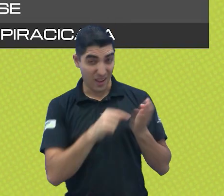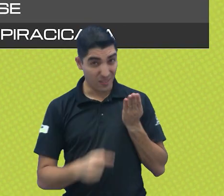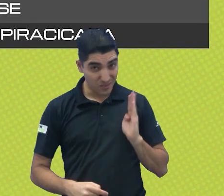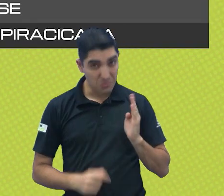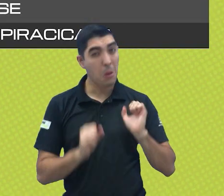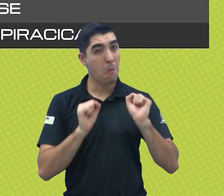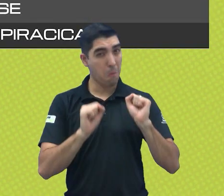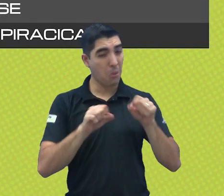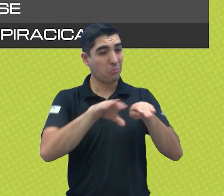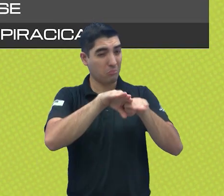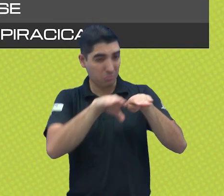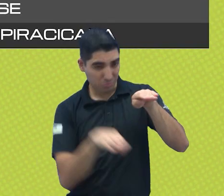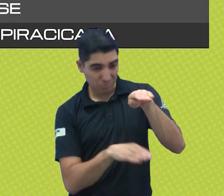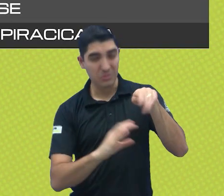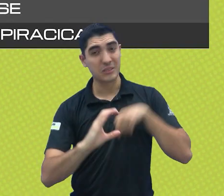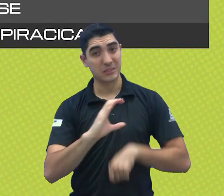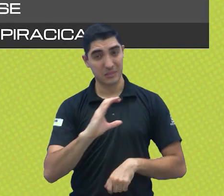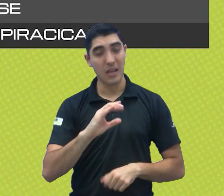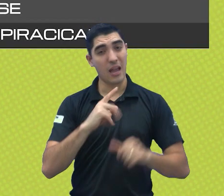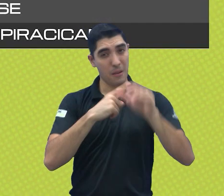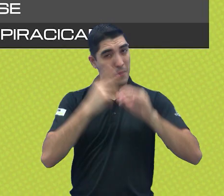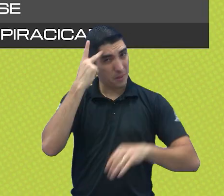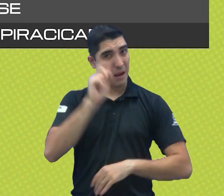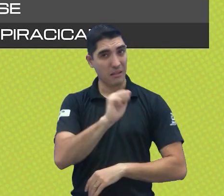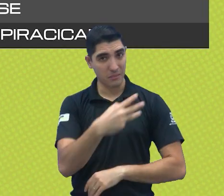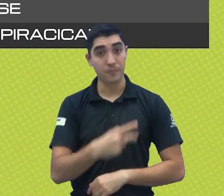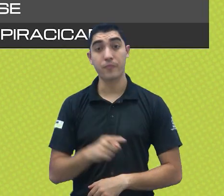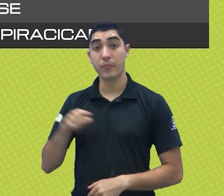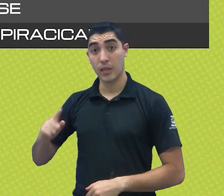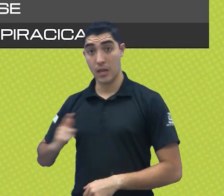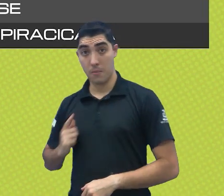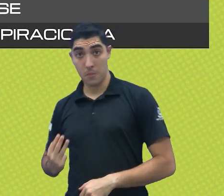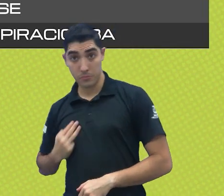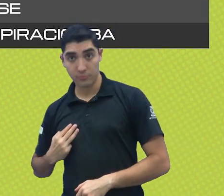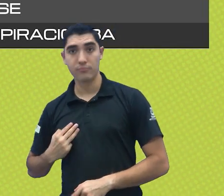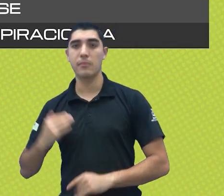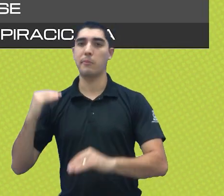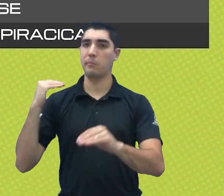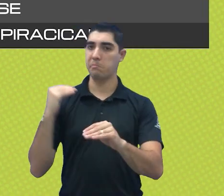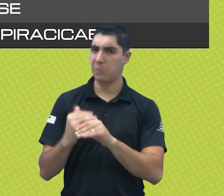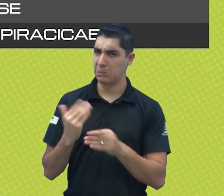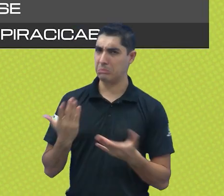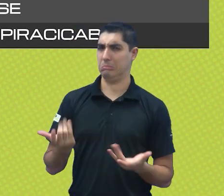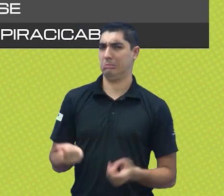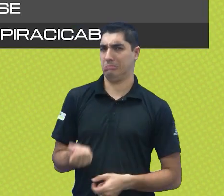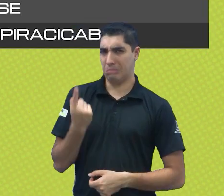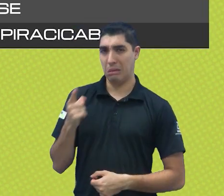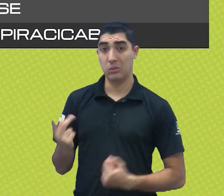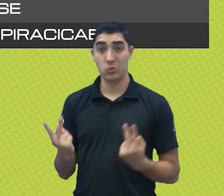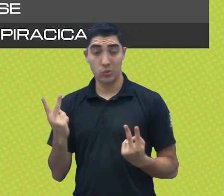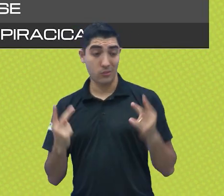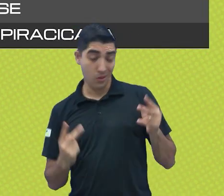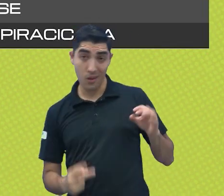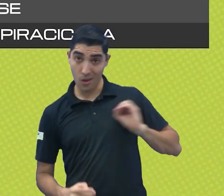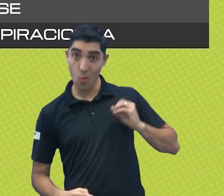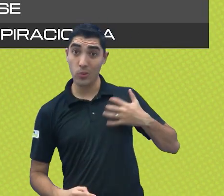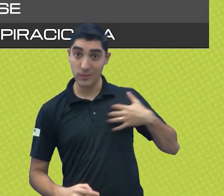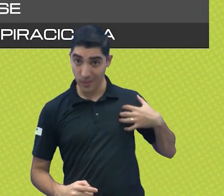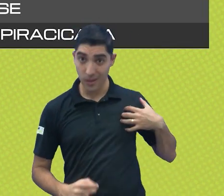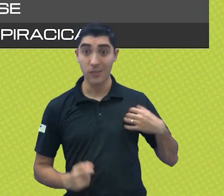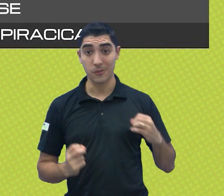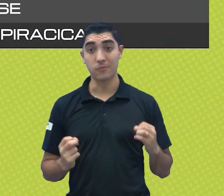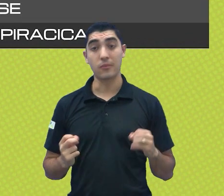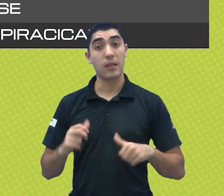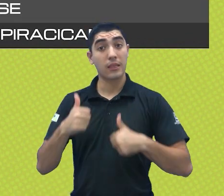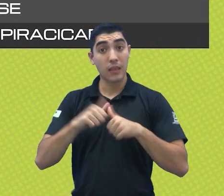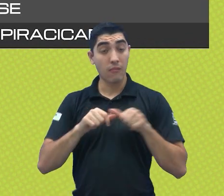Bento, 3 jogos, 3 derrotas, vitória do Água Santa. O Grêmio Prudente também, sei não, hein? 2-2 contra o Osasco Sport, lembrando que o Osasco Sport